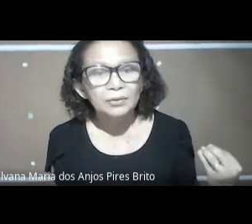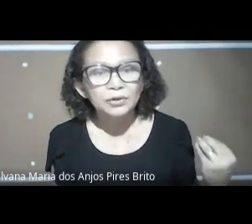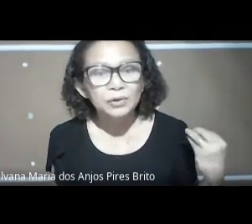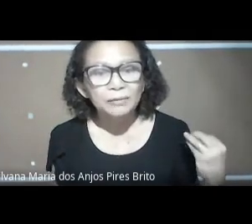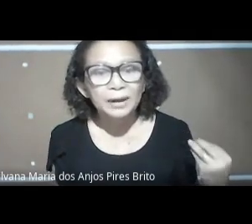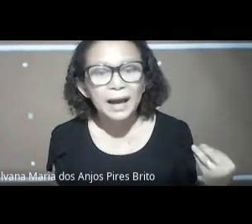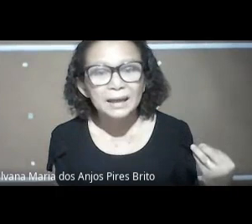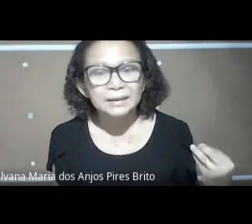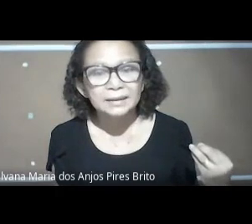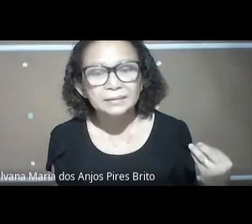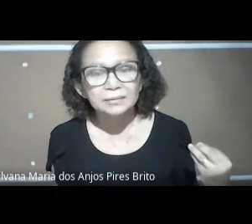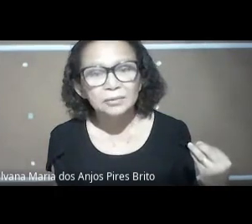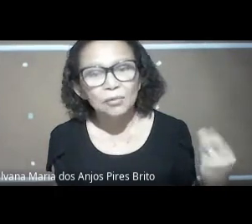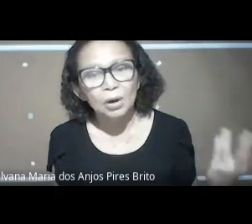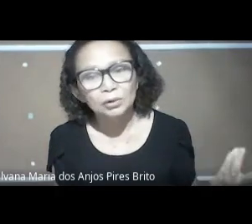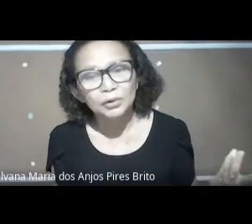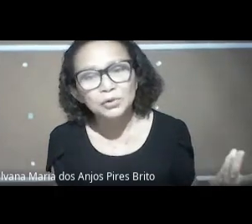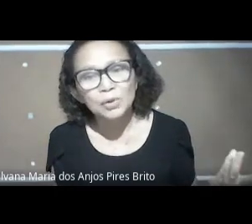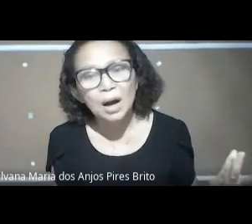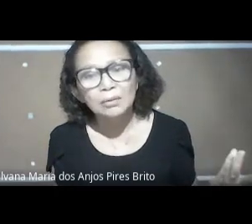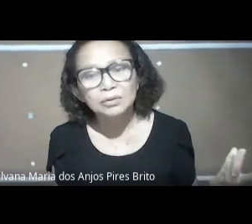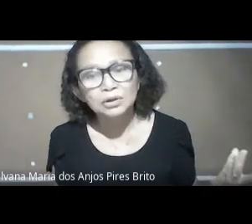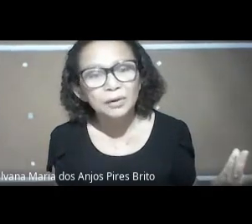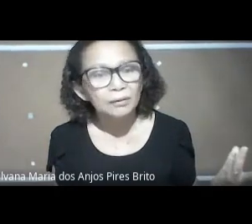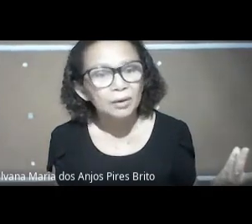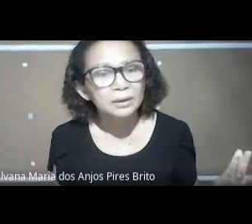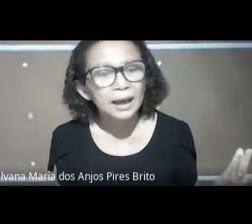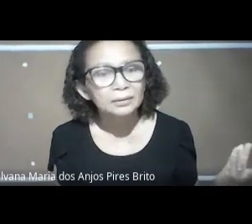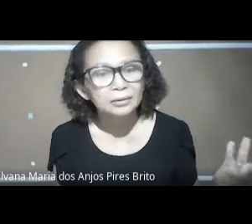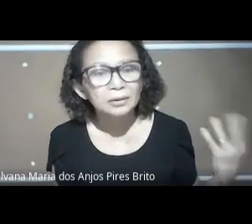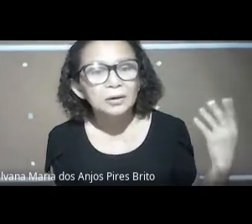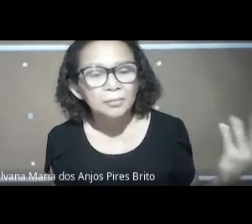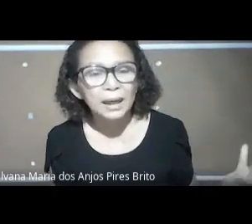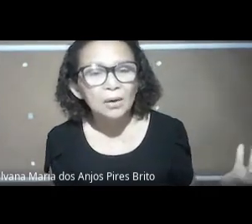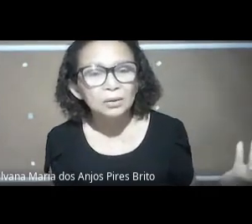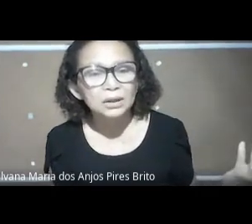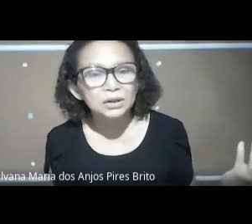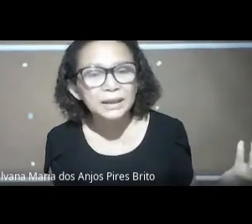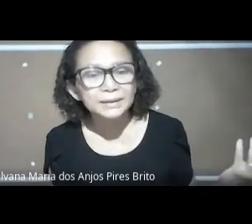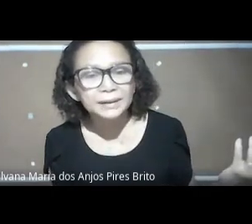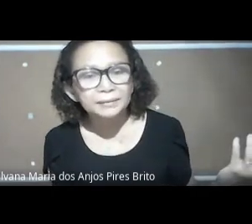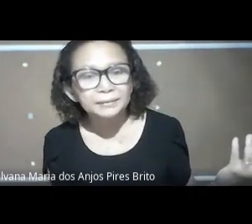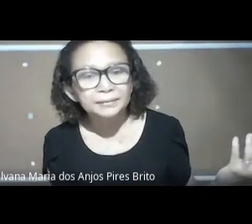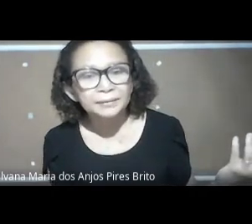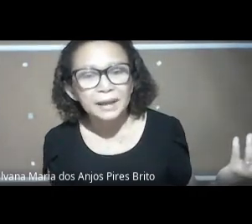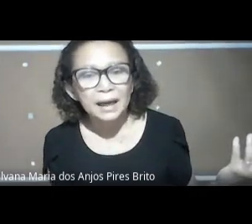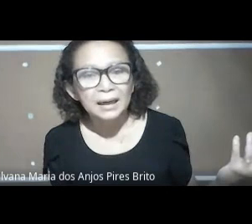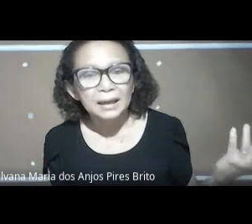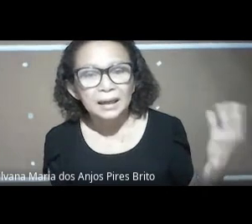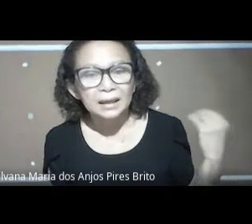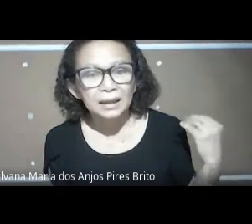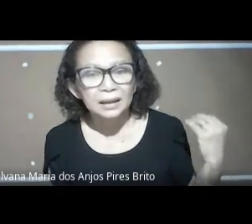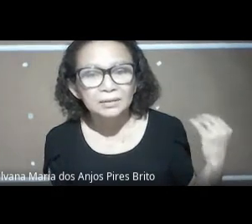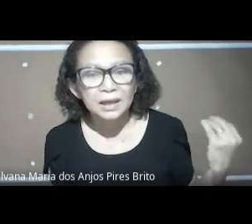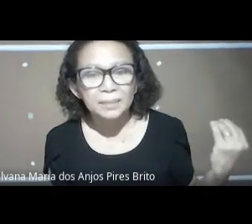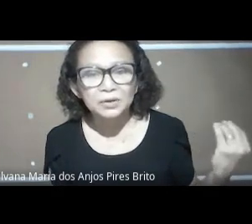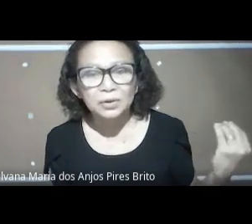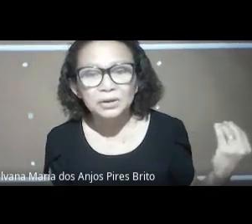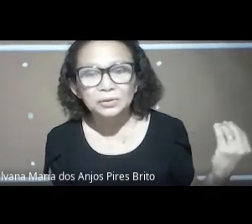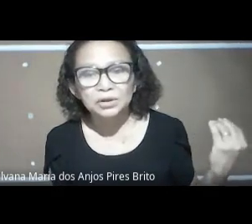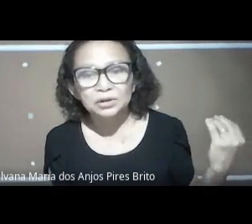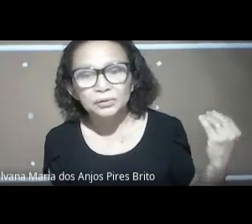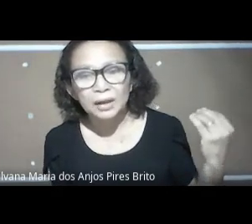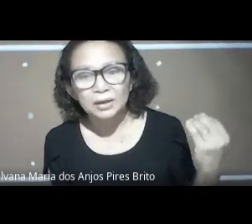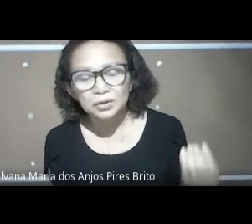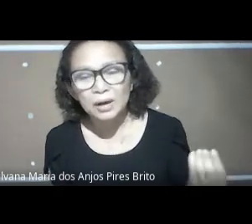um recurso eficaz quando o visual estiver voltado para outra direção, tá? Entretanto, se a